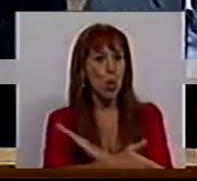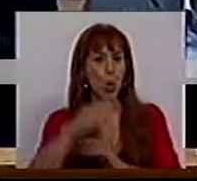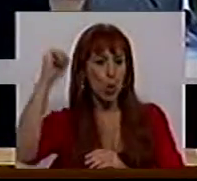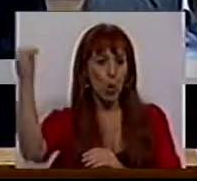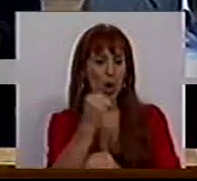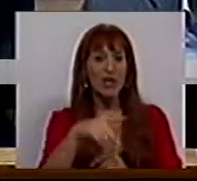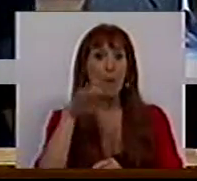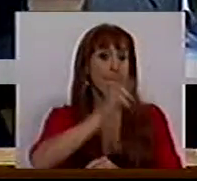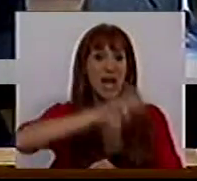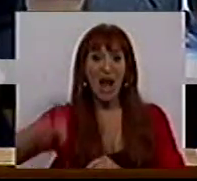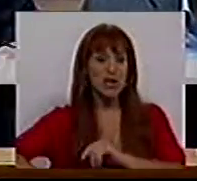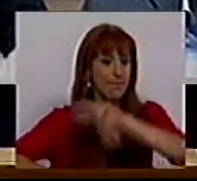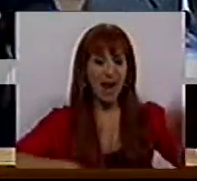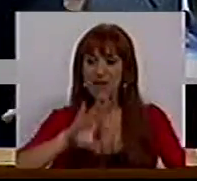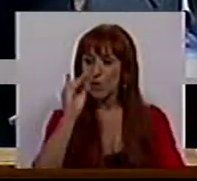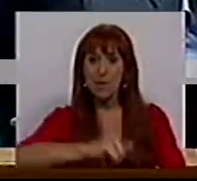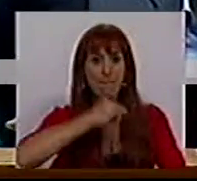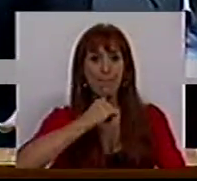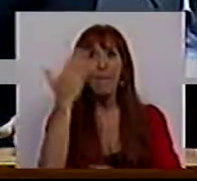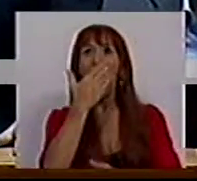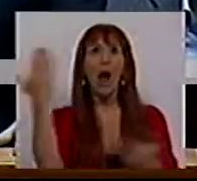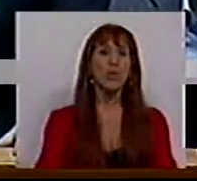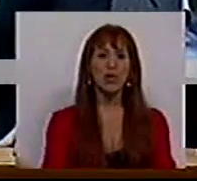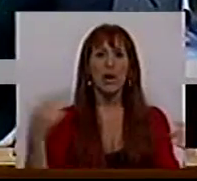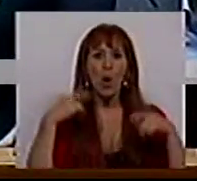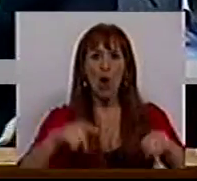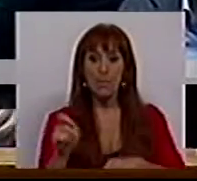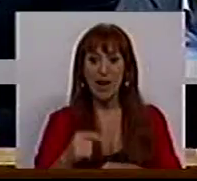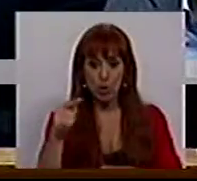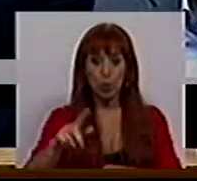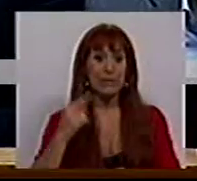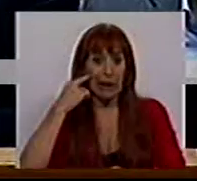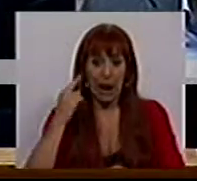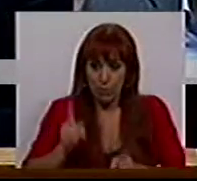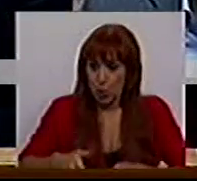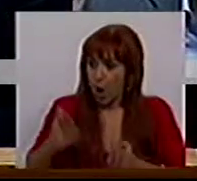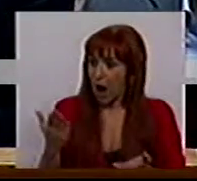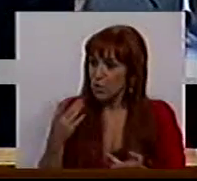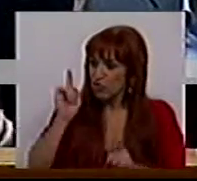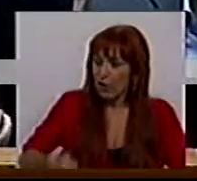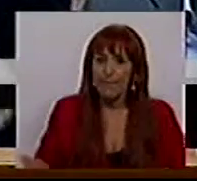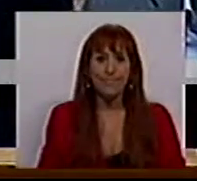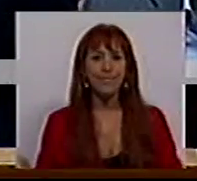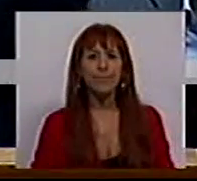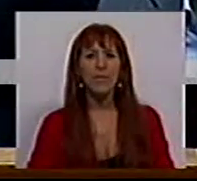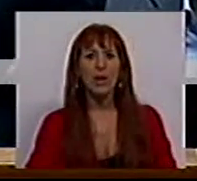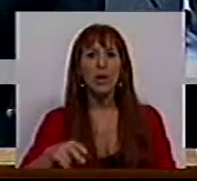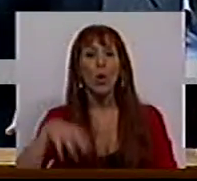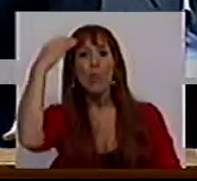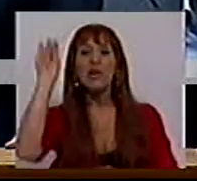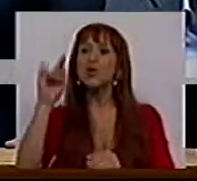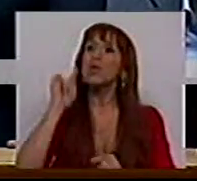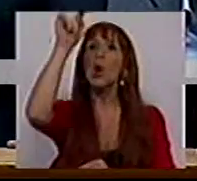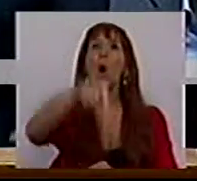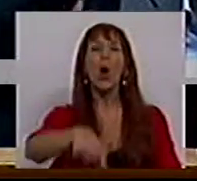colocados, milhares e milhares de alunos ainda sem aulas. Estamos a um mês depois do início do ano letivo. Nuno Crato chegou